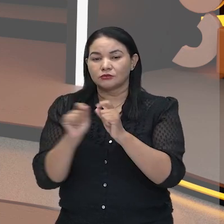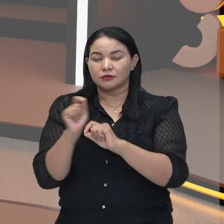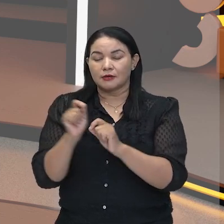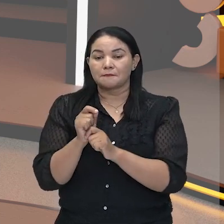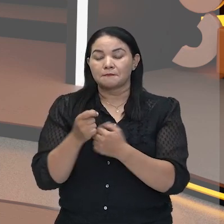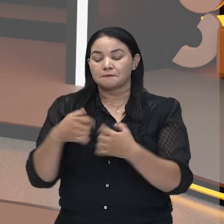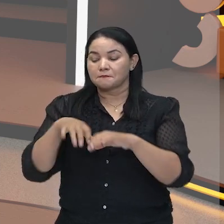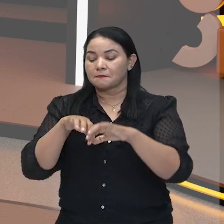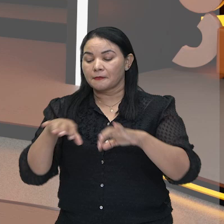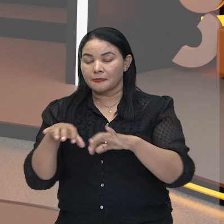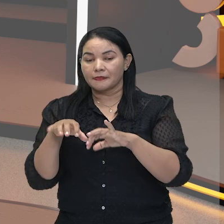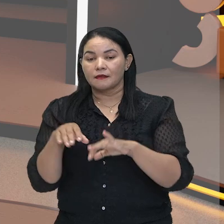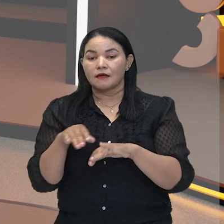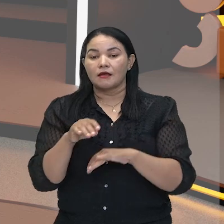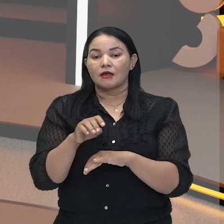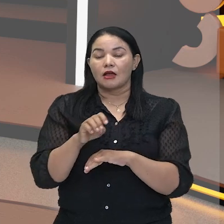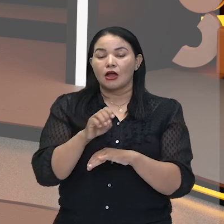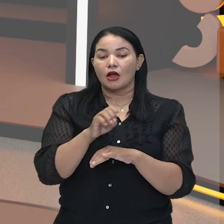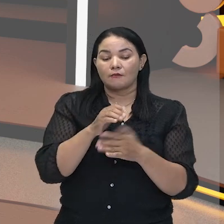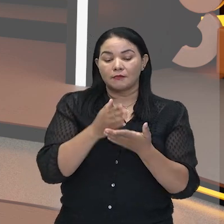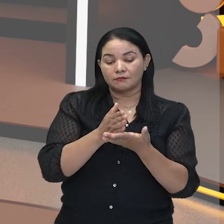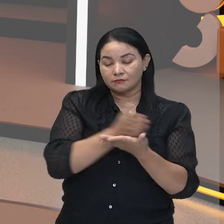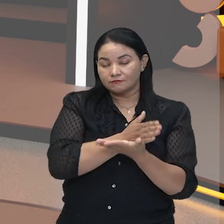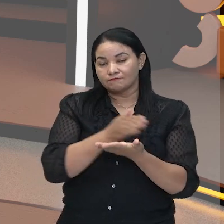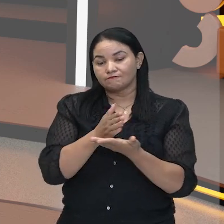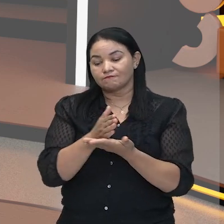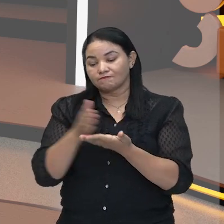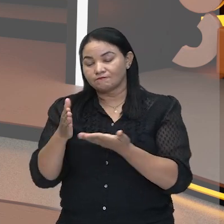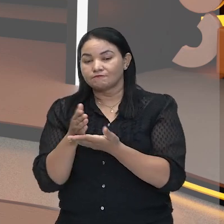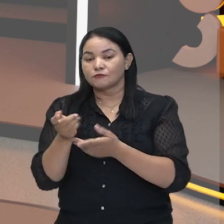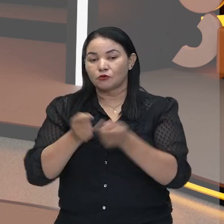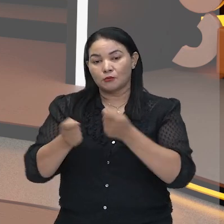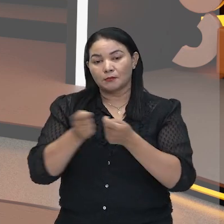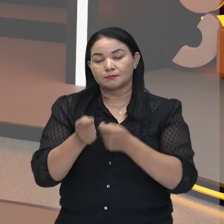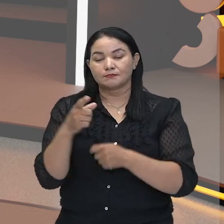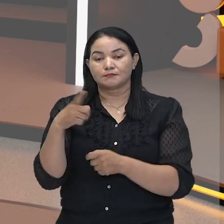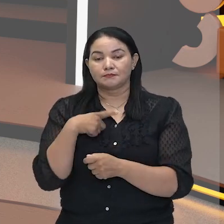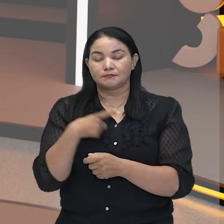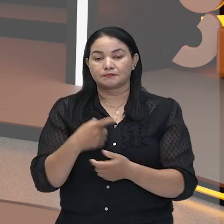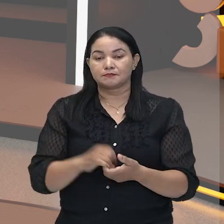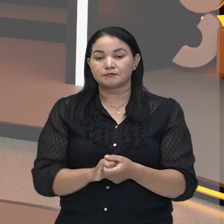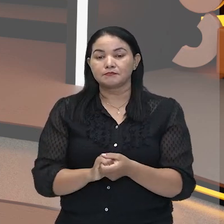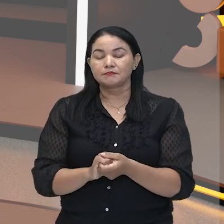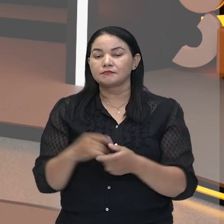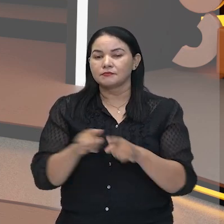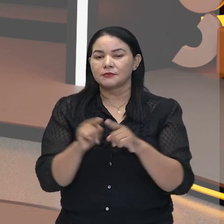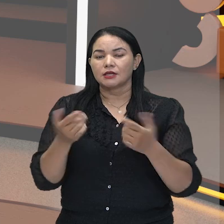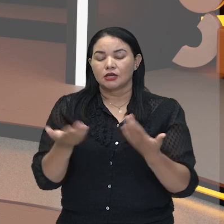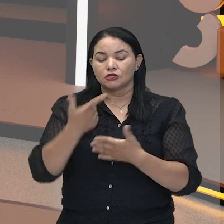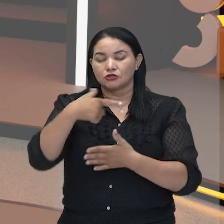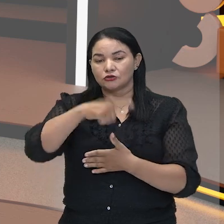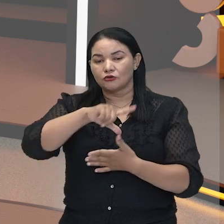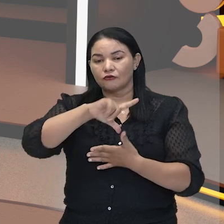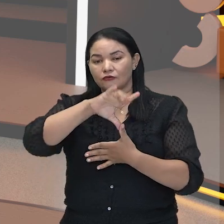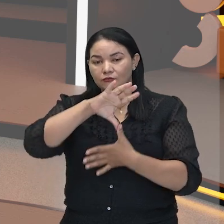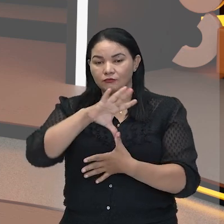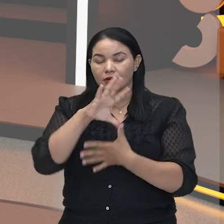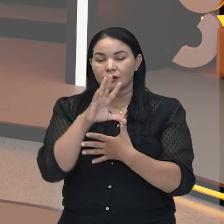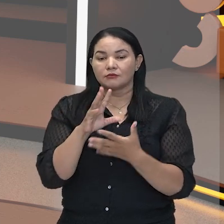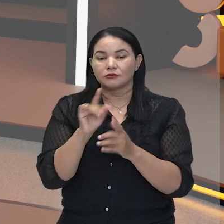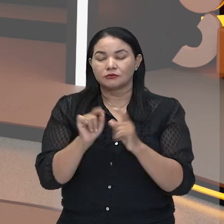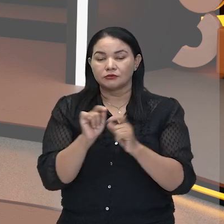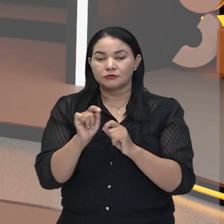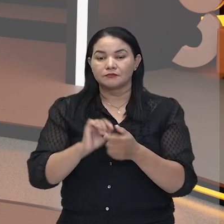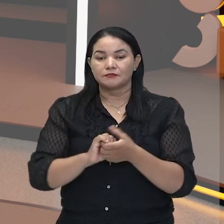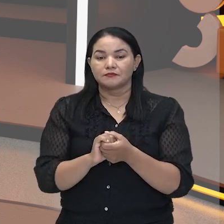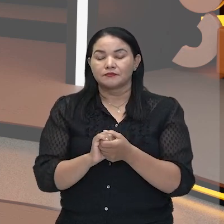e metade da Alemanha Ocidental. A gente vai agora analisar o mapa novamente da Europa com